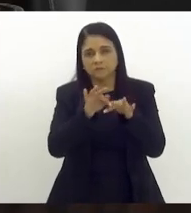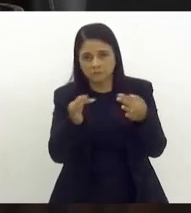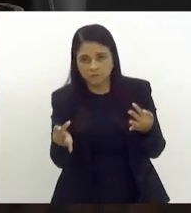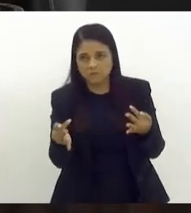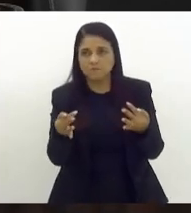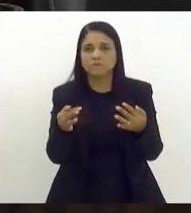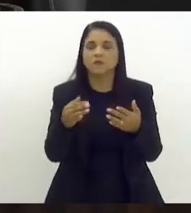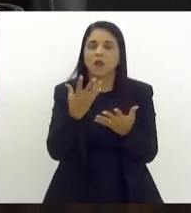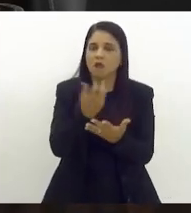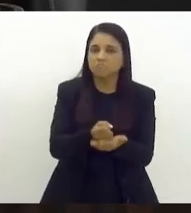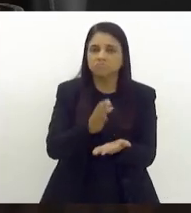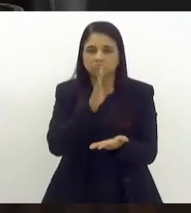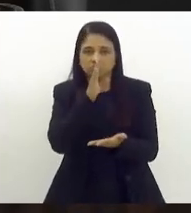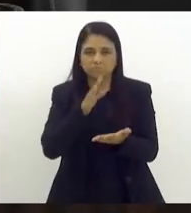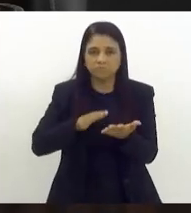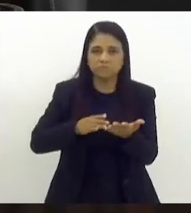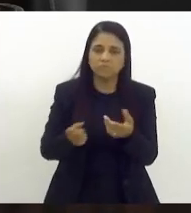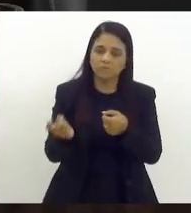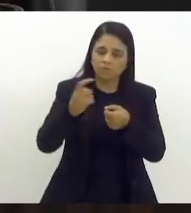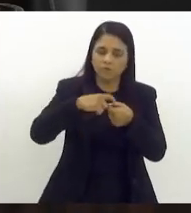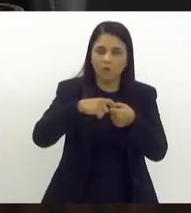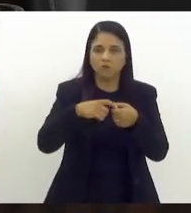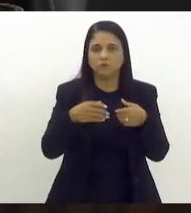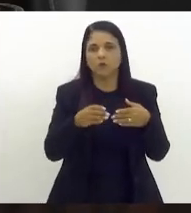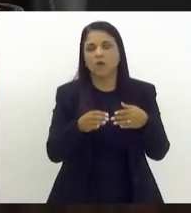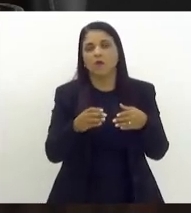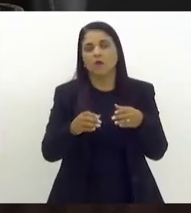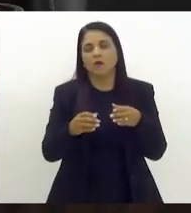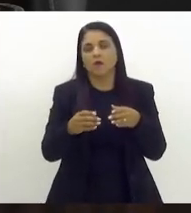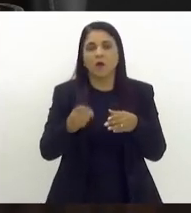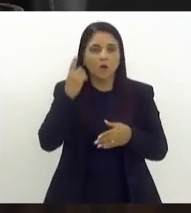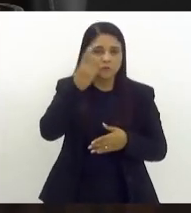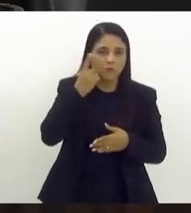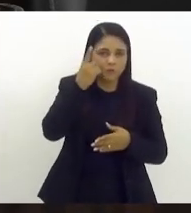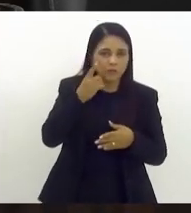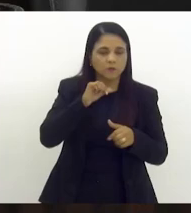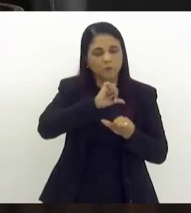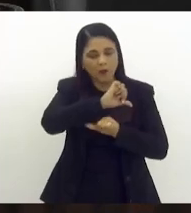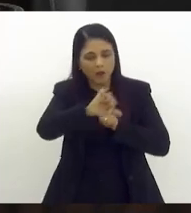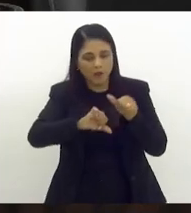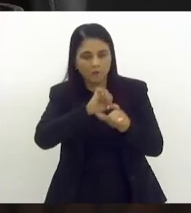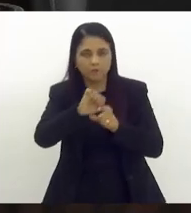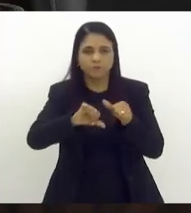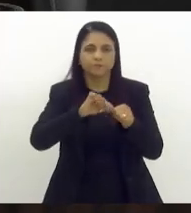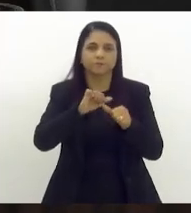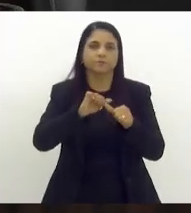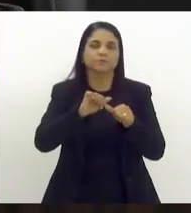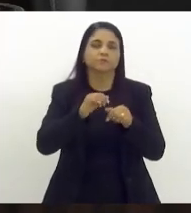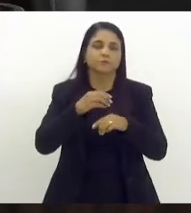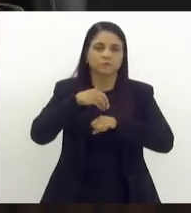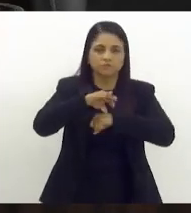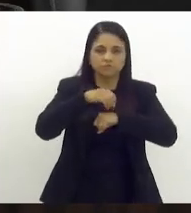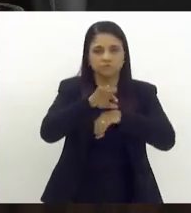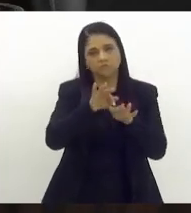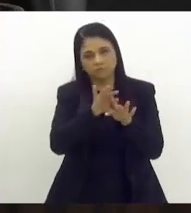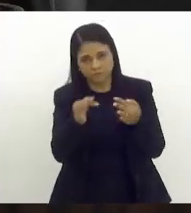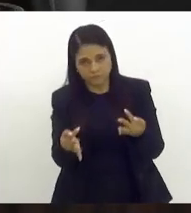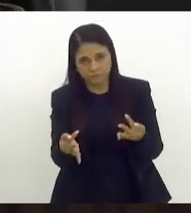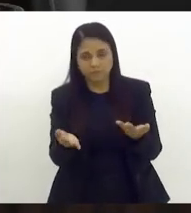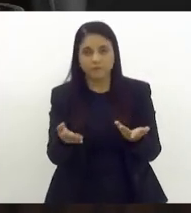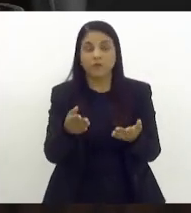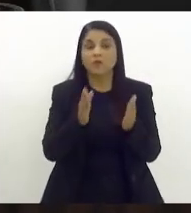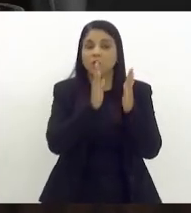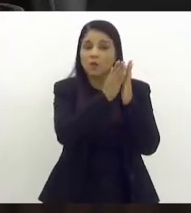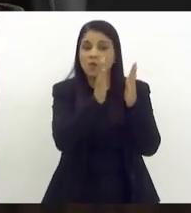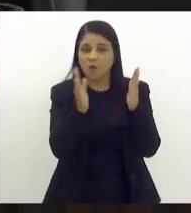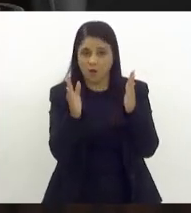comissão, aprovado, retorna o autor para a elaboração da indicação, da transformação de indicação simples. Questão de